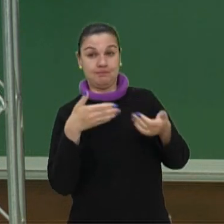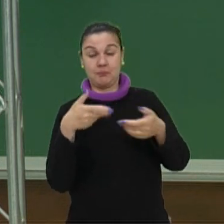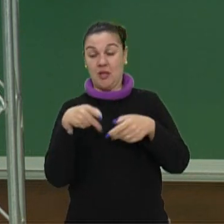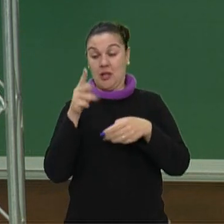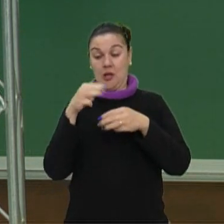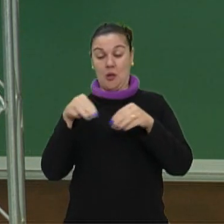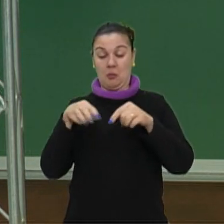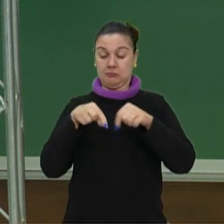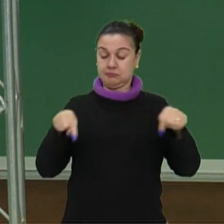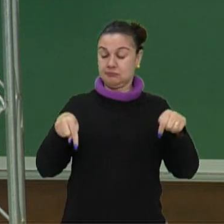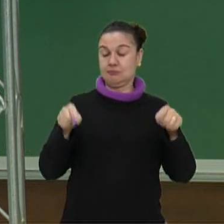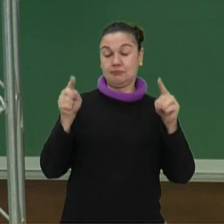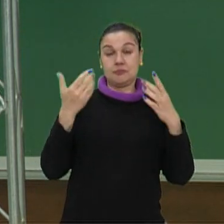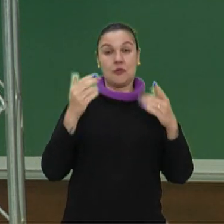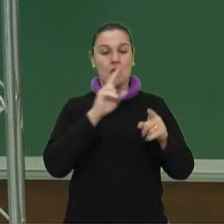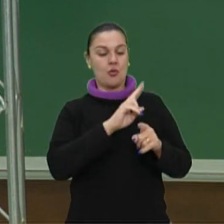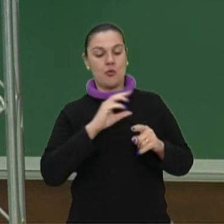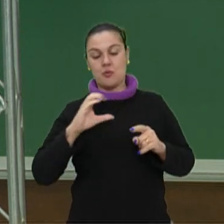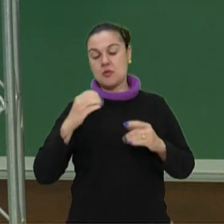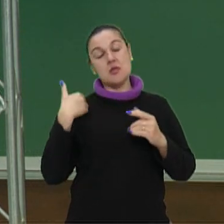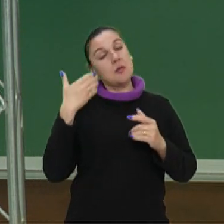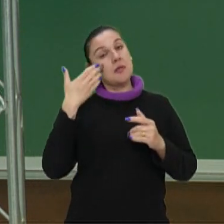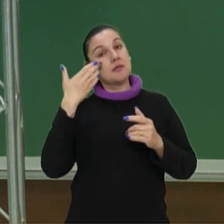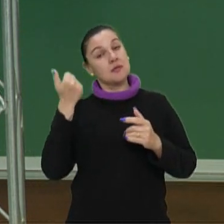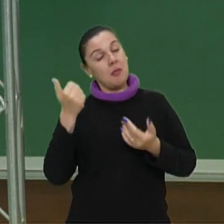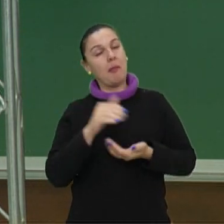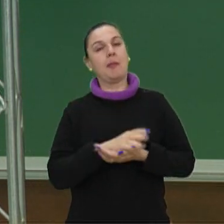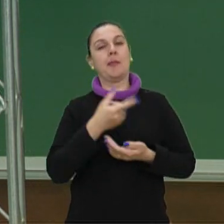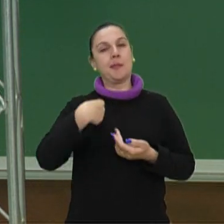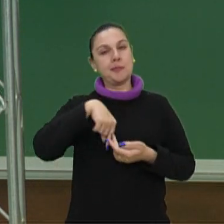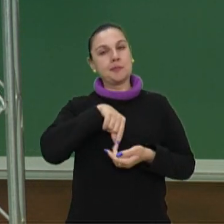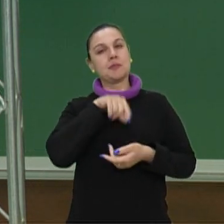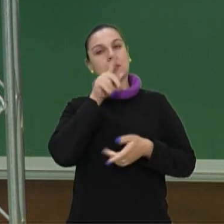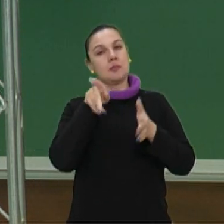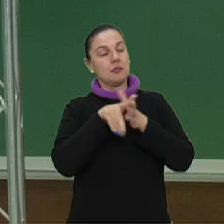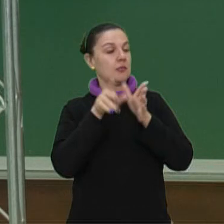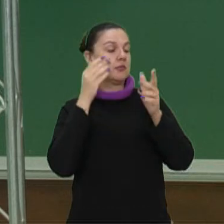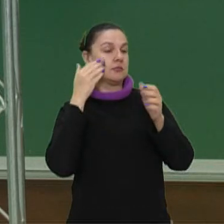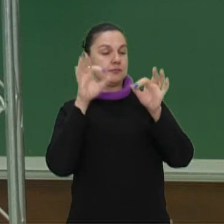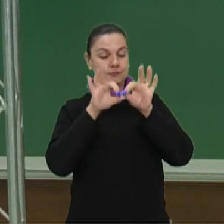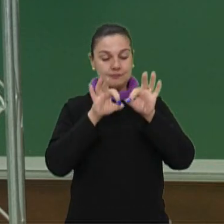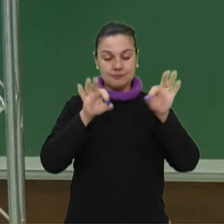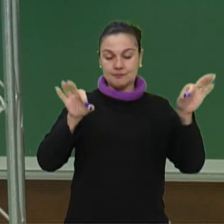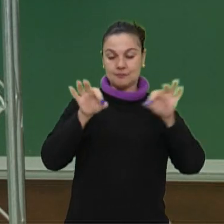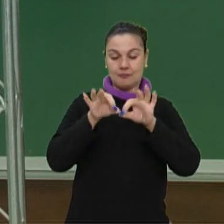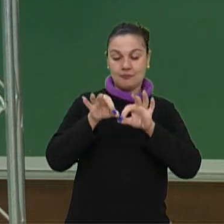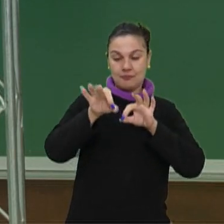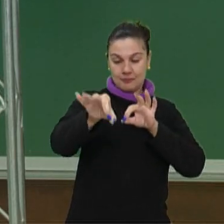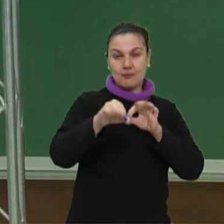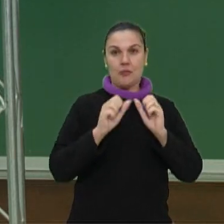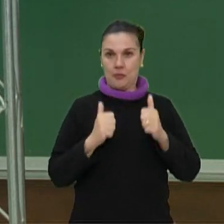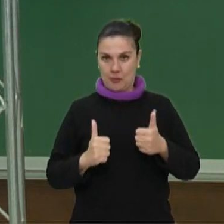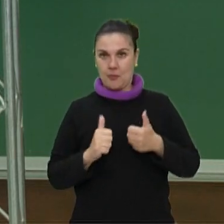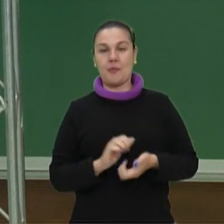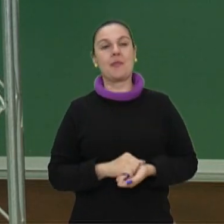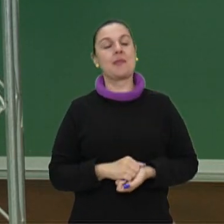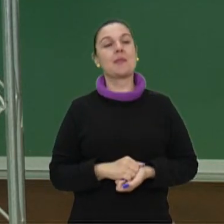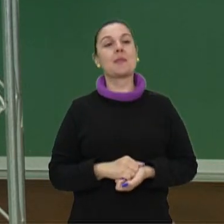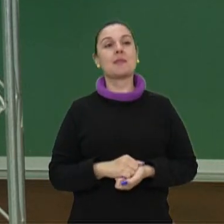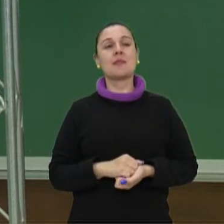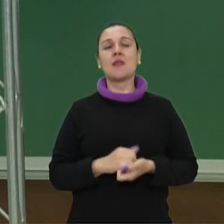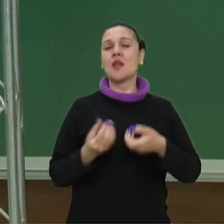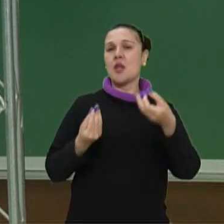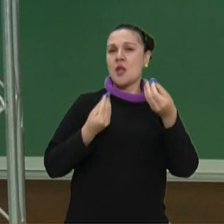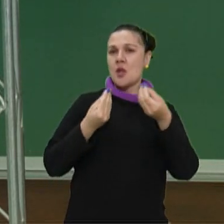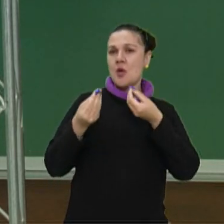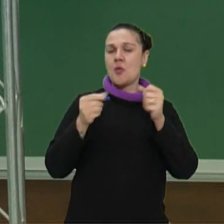em quilômetros, então eu coloco esse UC, né? Esse UC aí, então, é para dizer que é uma unidade de comprimento. Como é